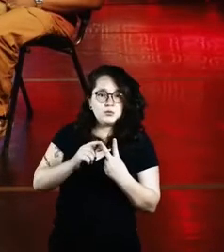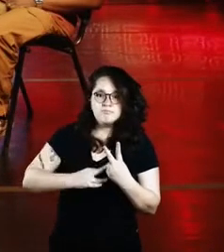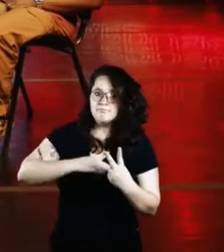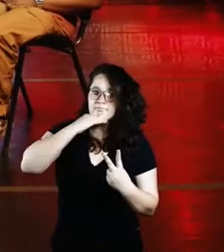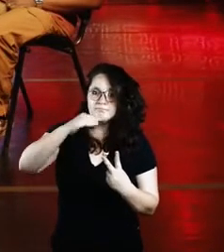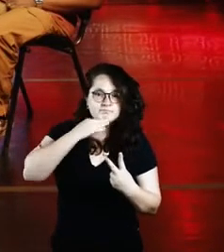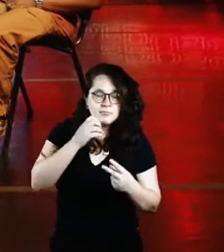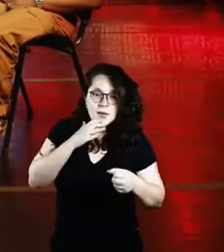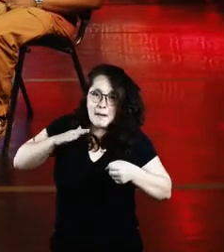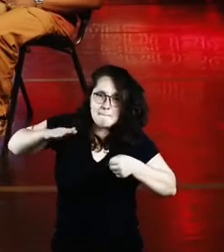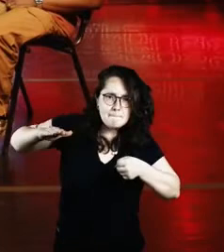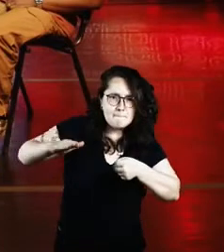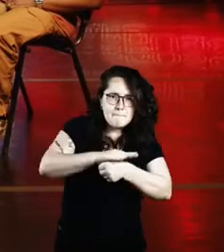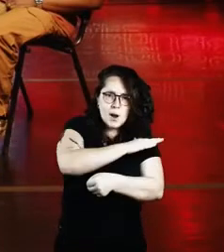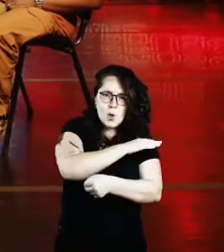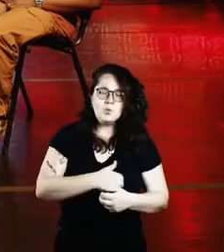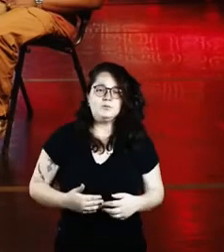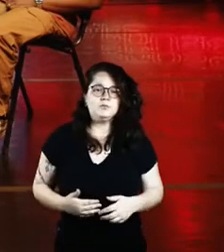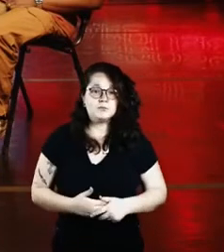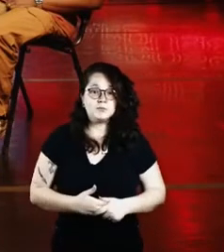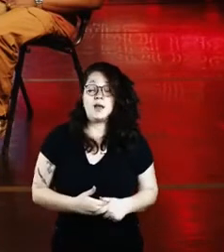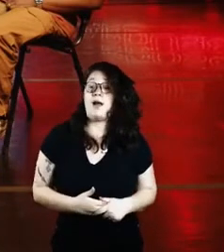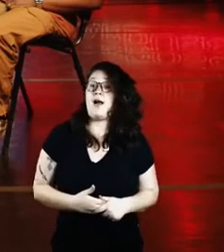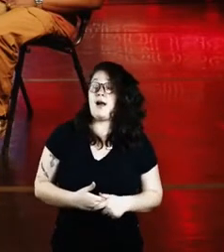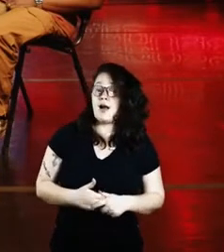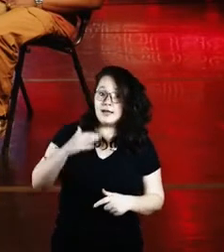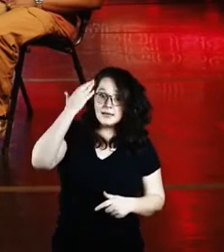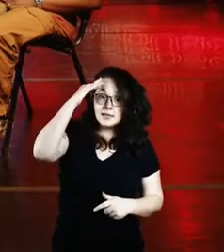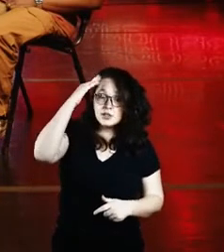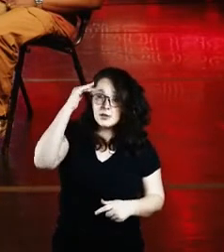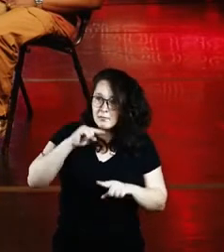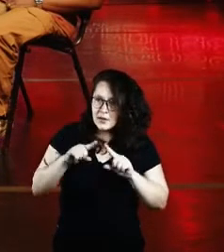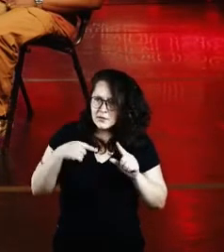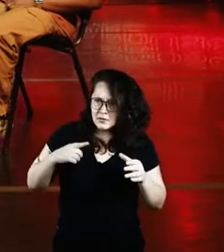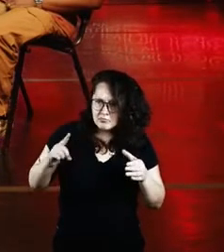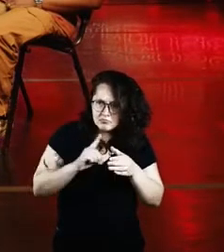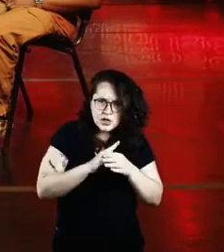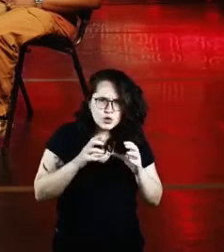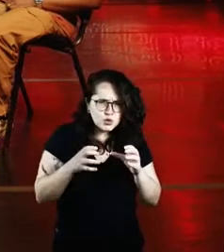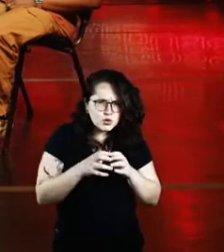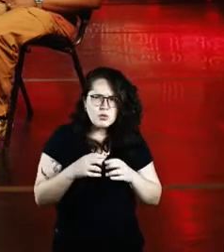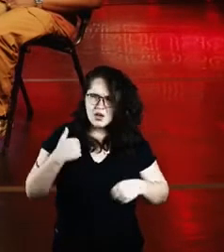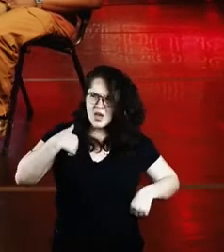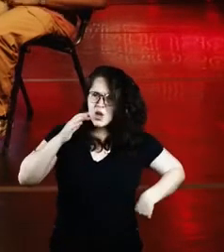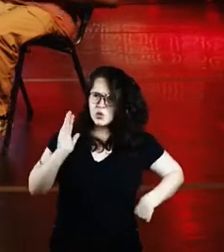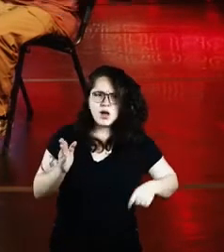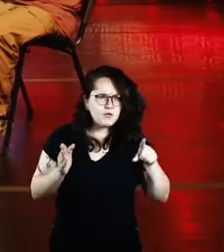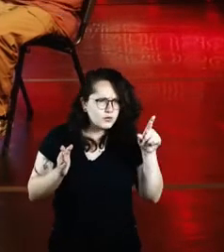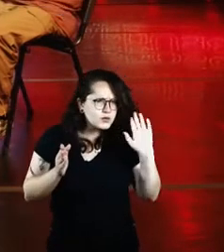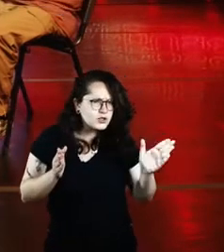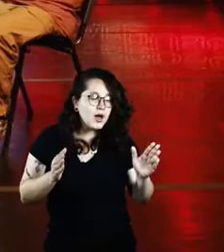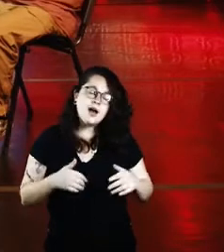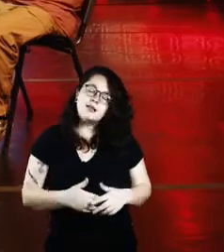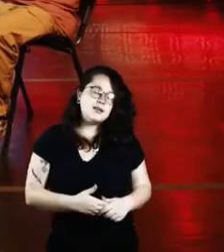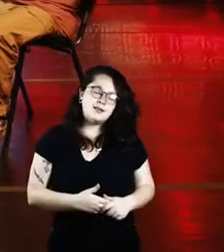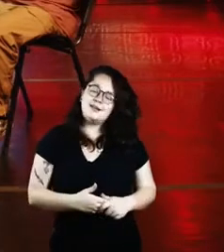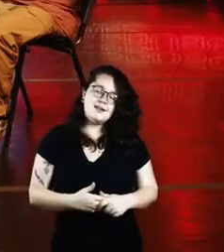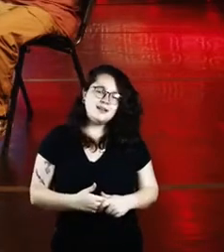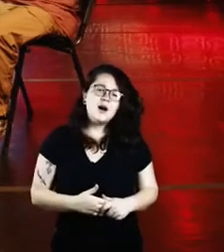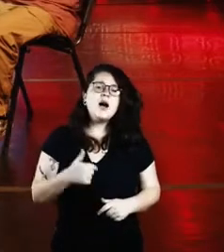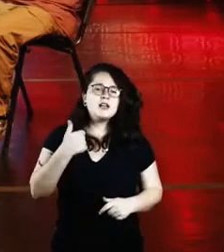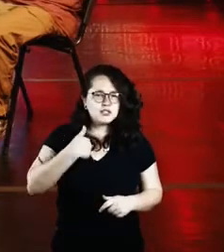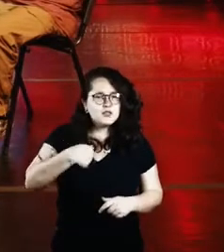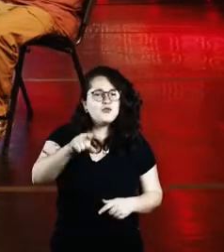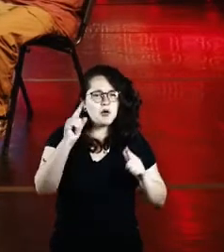inseridos no contexto da equipe? Eu já estava, você já estava também, né? Não, a gente foi de... De